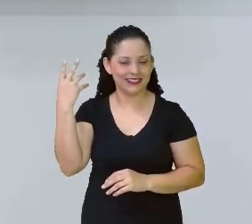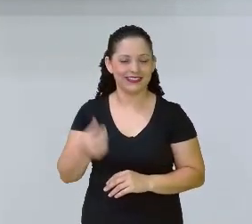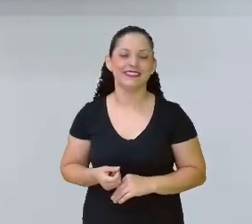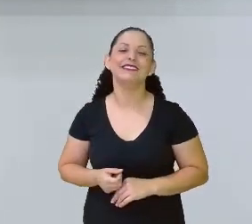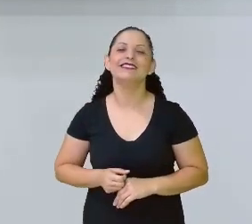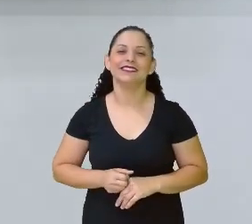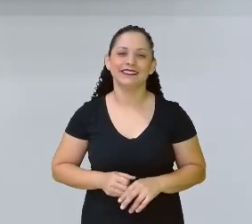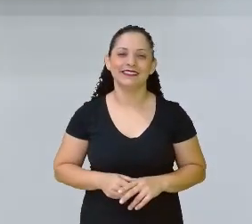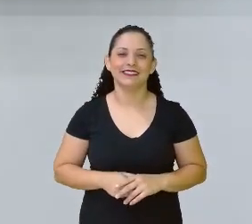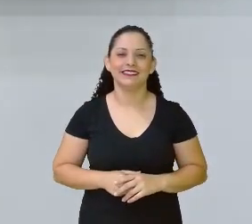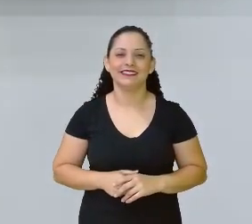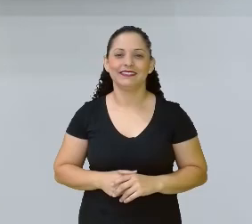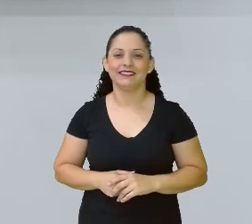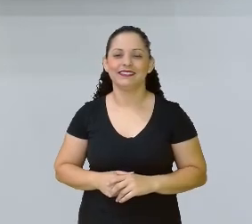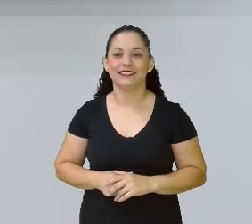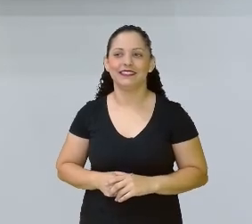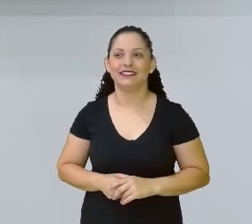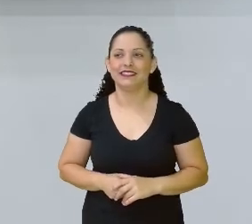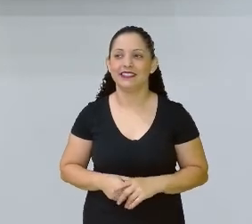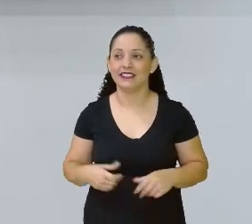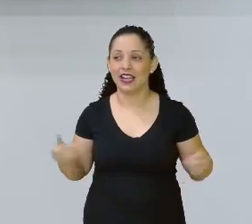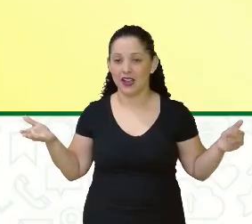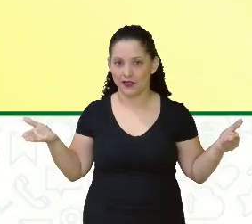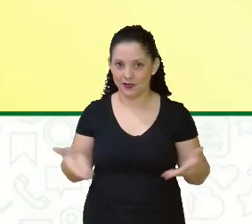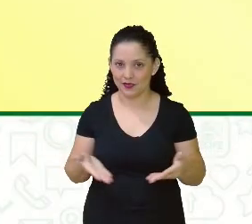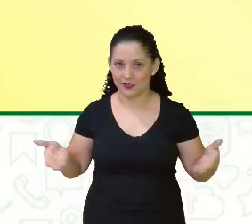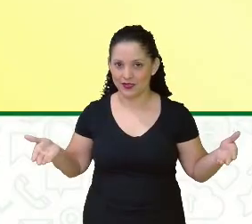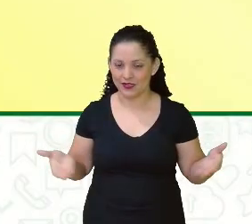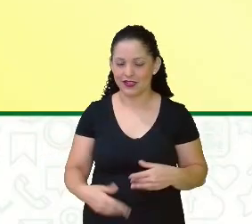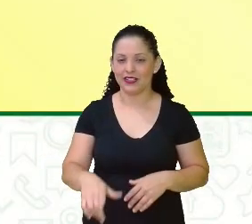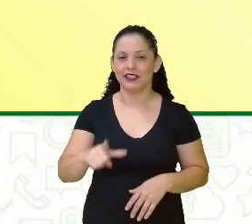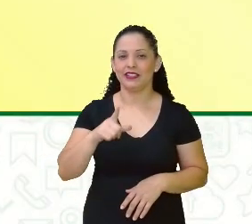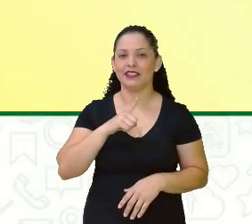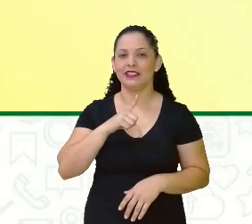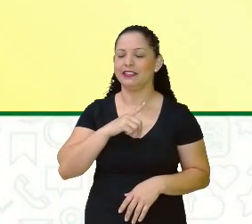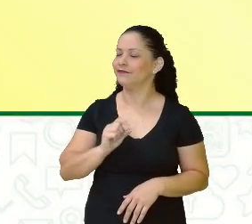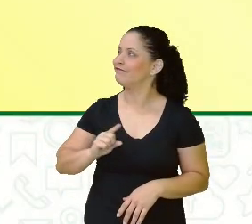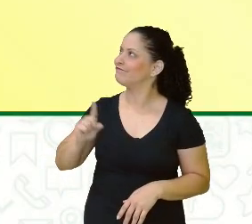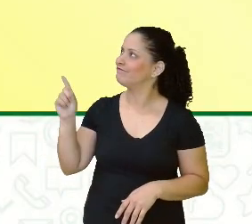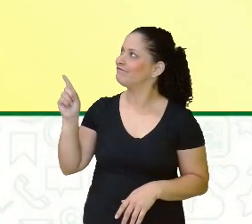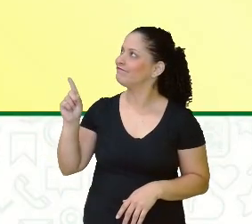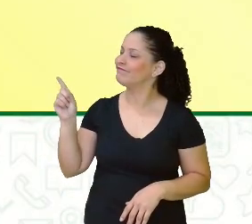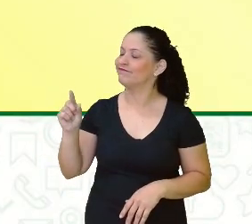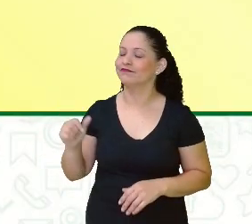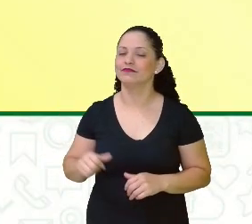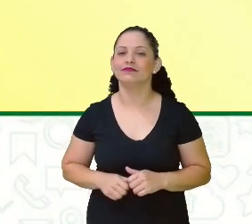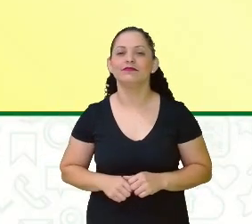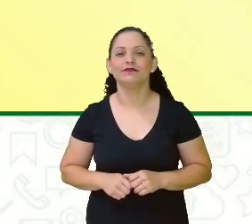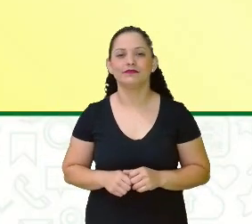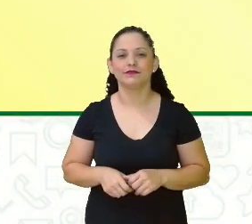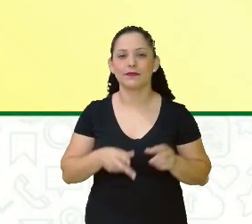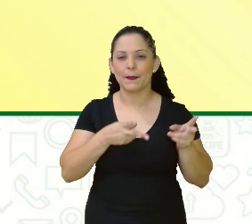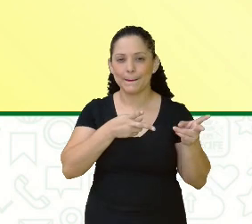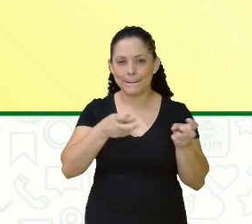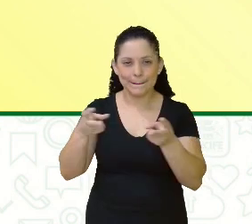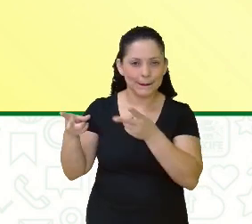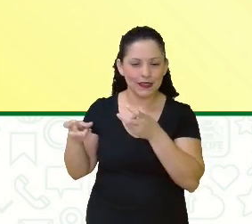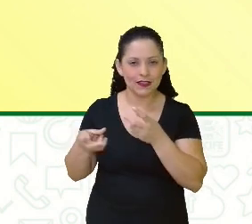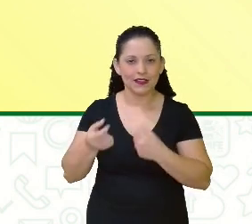alunos. Então, eu tenho aí agora, que você vai perceber que eu vou multiplicar,